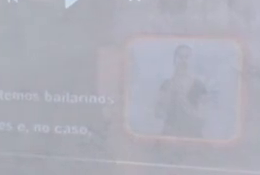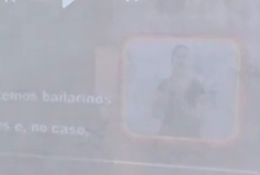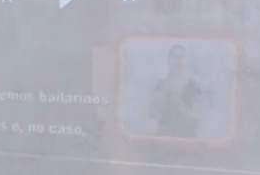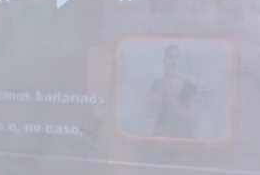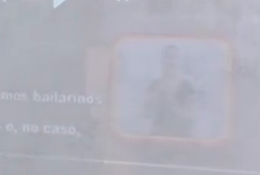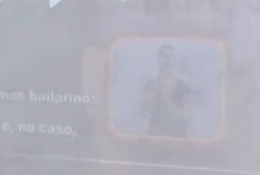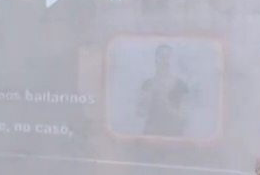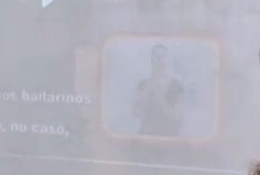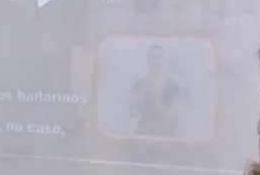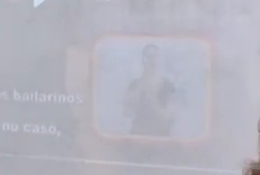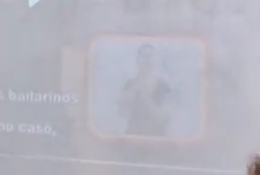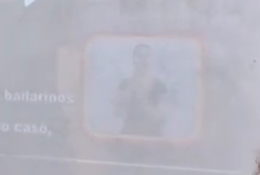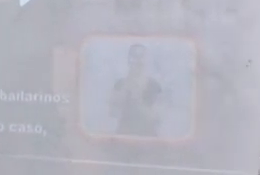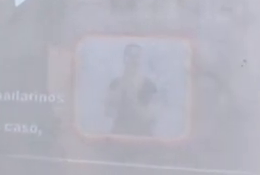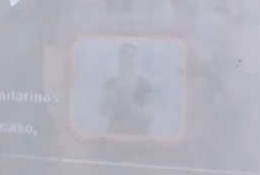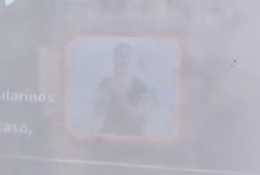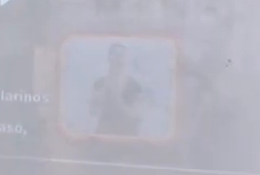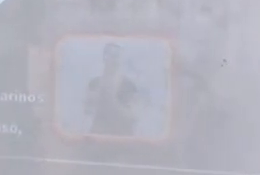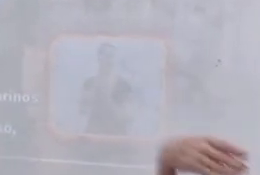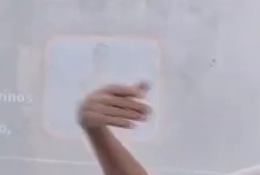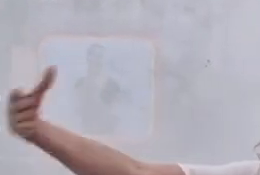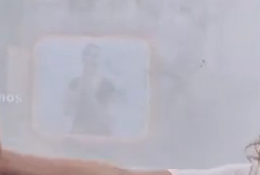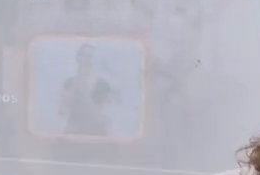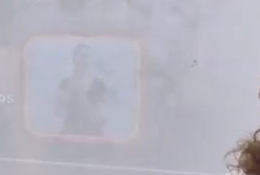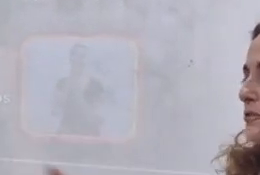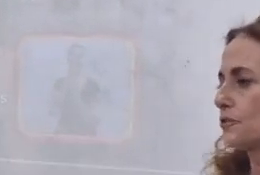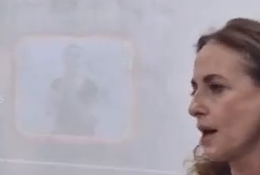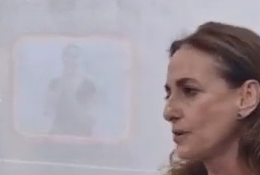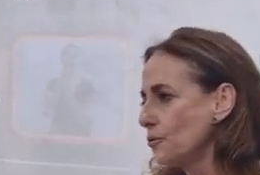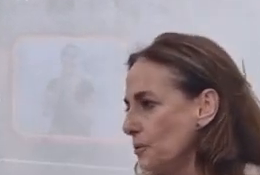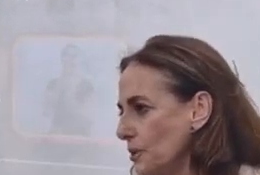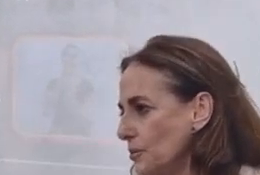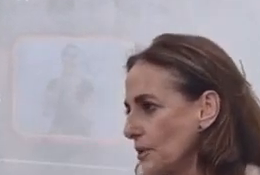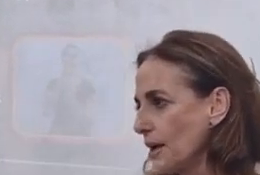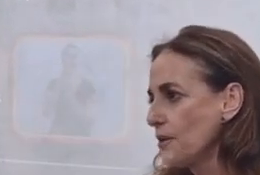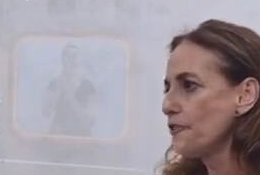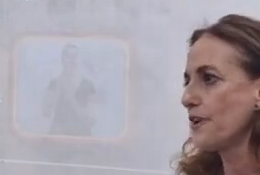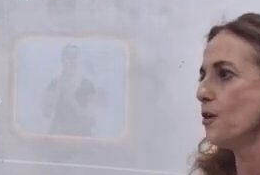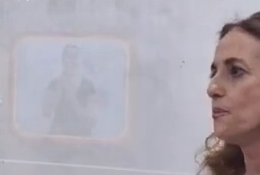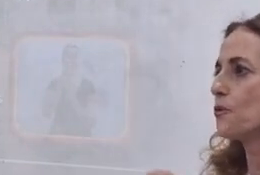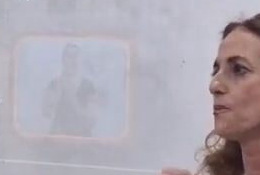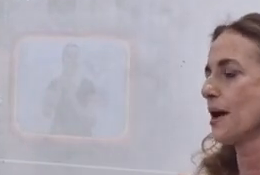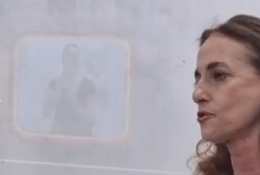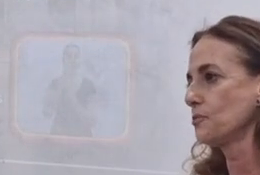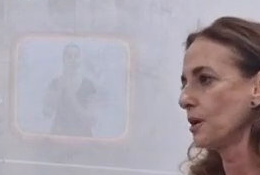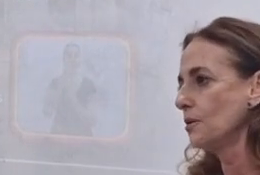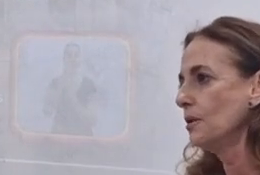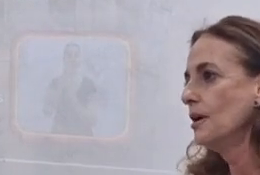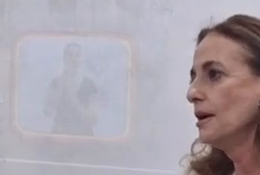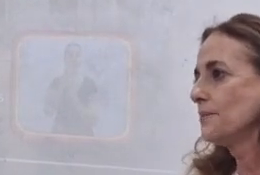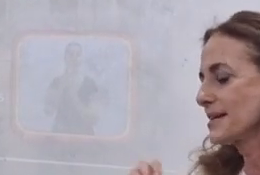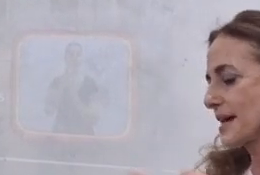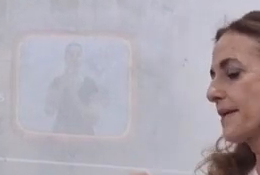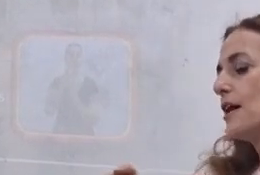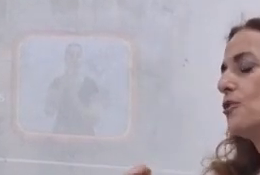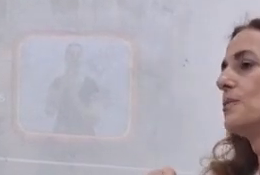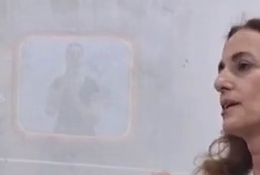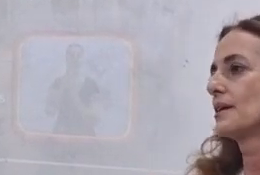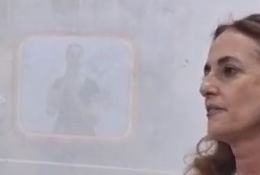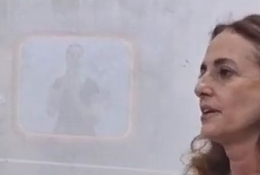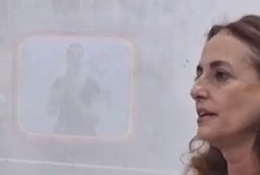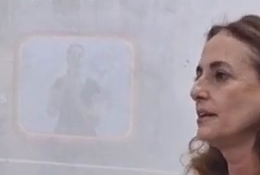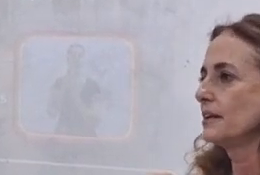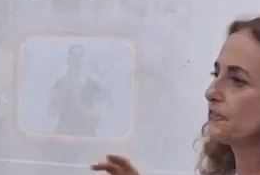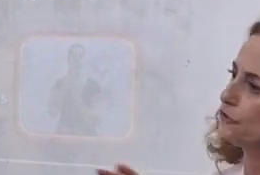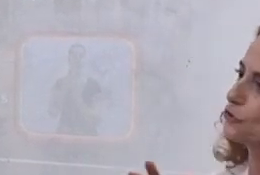um processo para se chegar. Tanto meu quanto das pessoas que fundaram comigo, né? Eu vou falar um pouco mais do meu. Mas cada uma